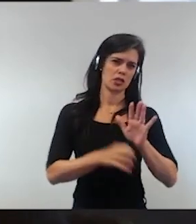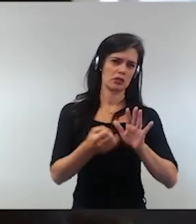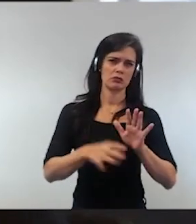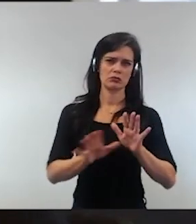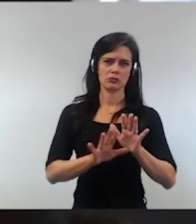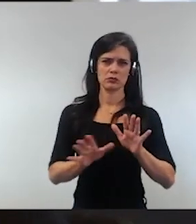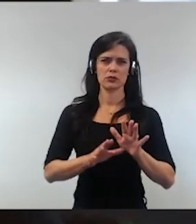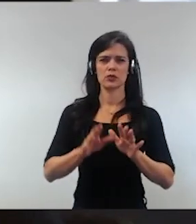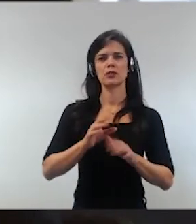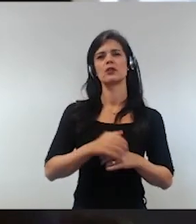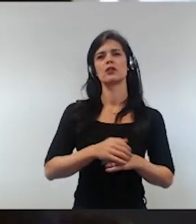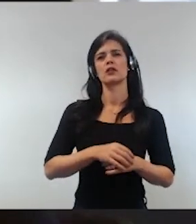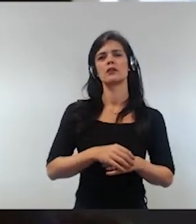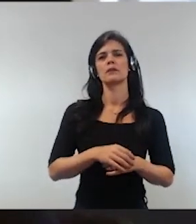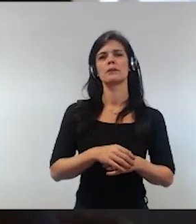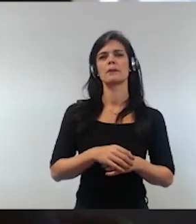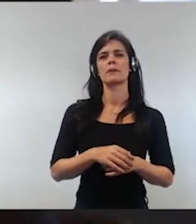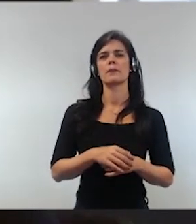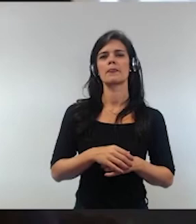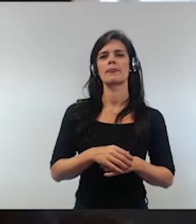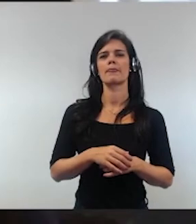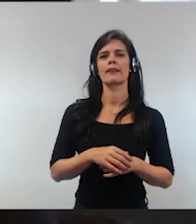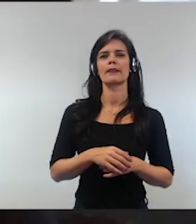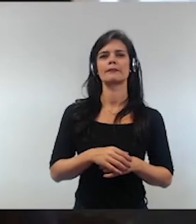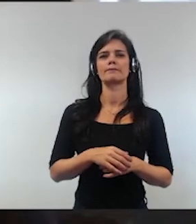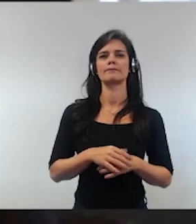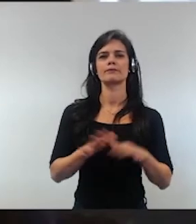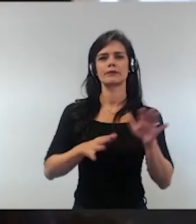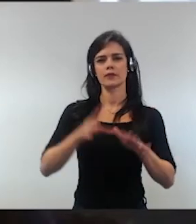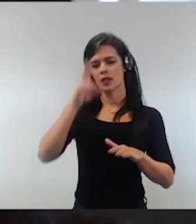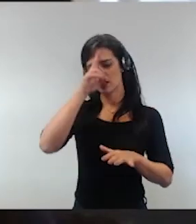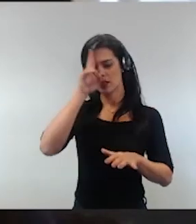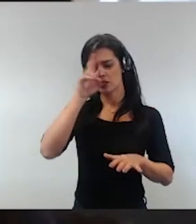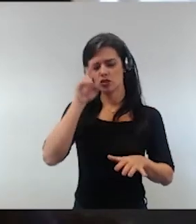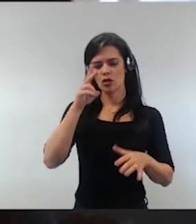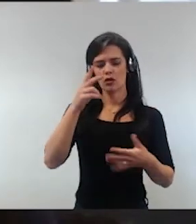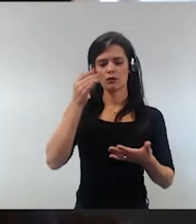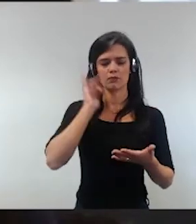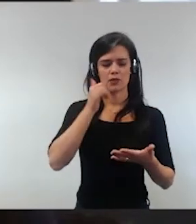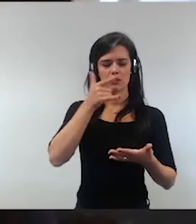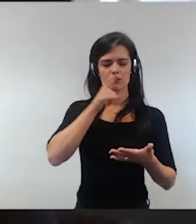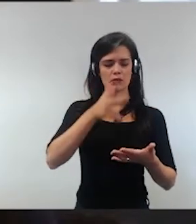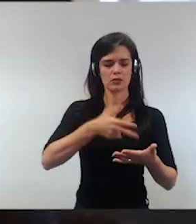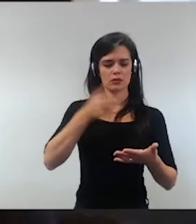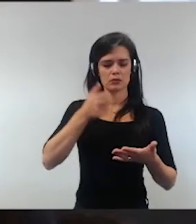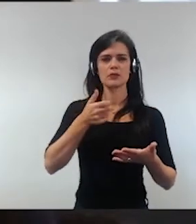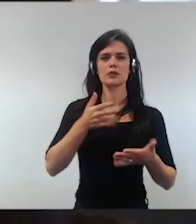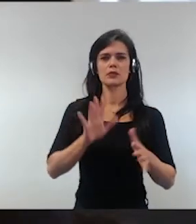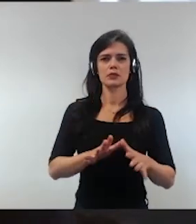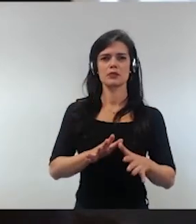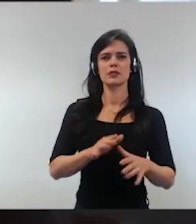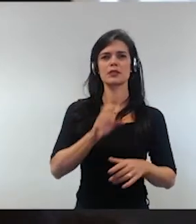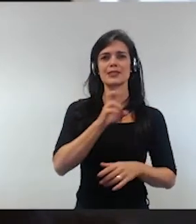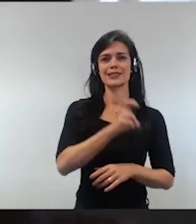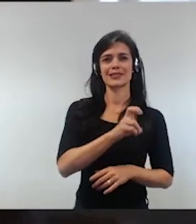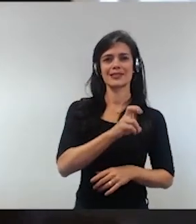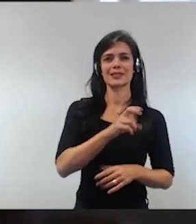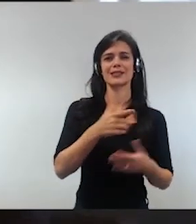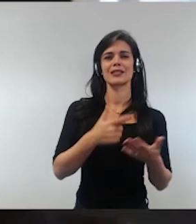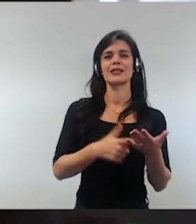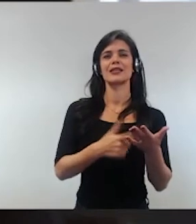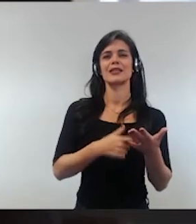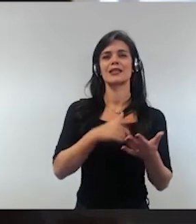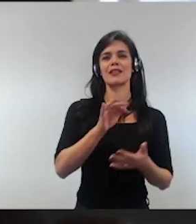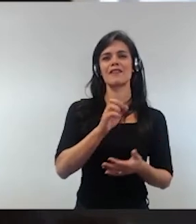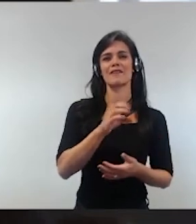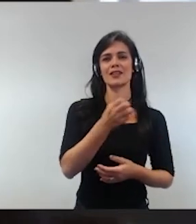e na própria história a gente consiga entender essas injustiças, em 5 livros de ficção e 5 livros de ficção de